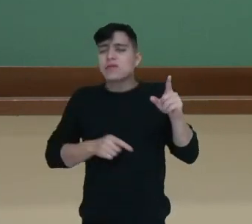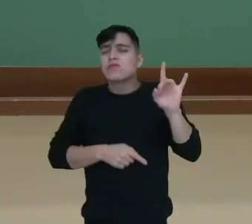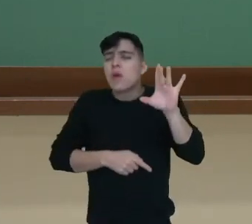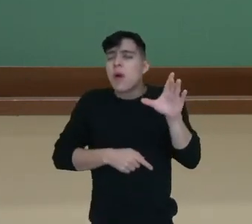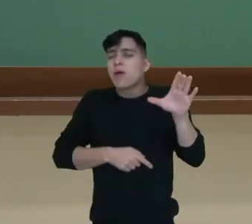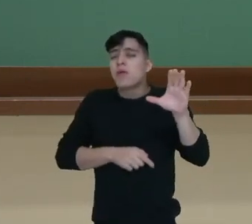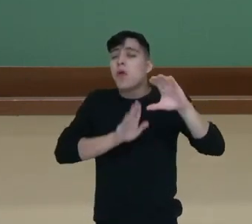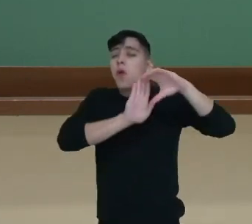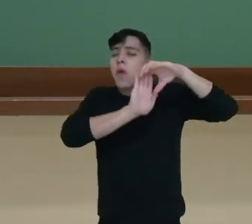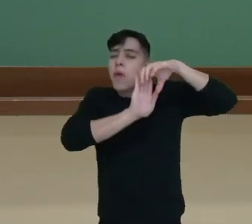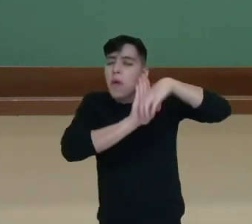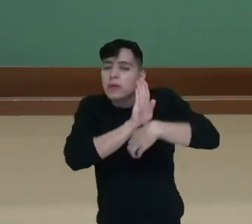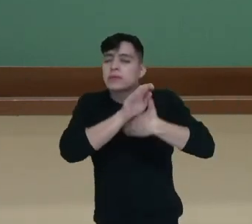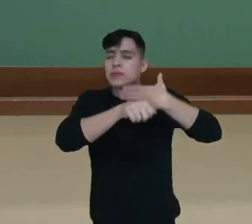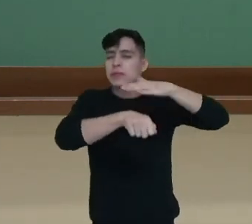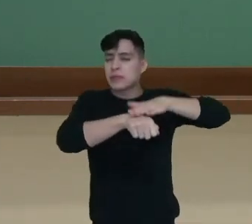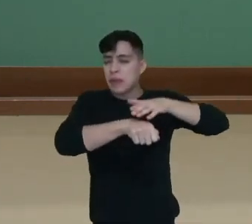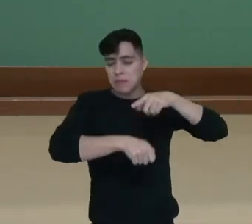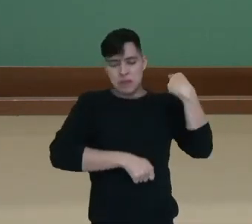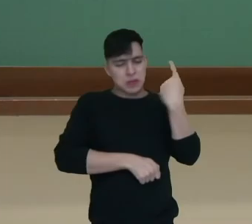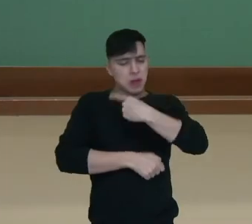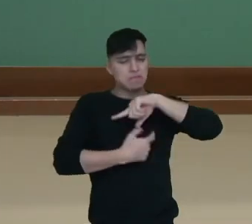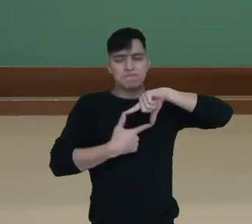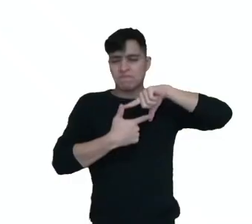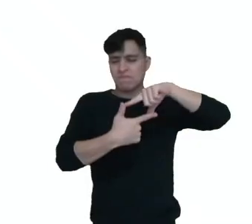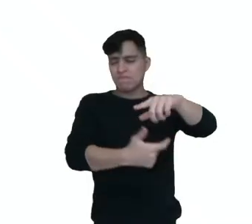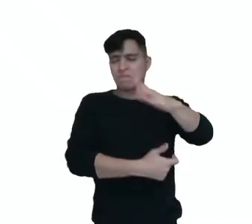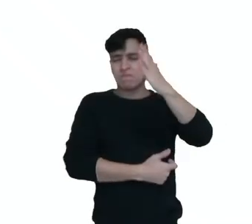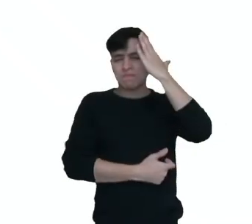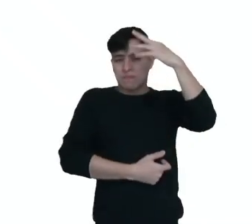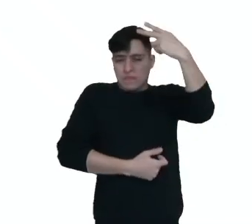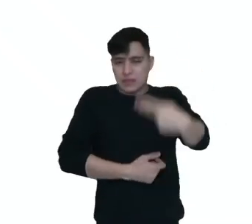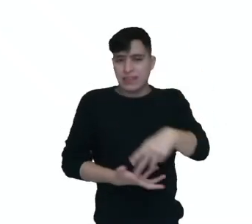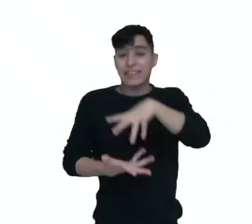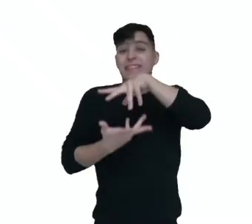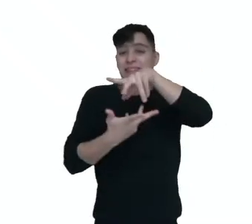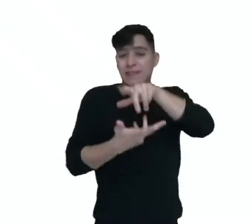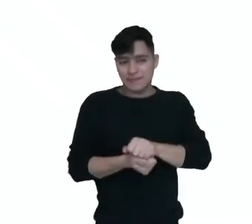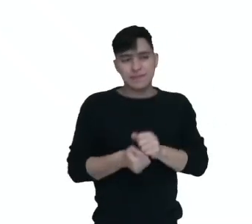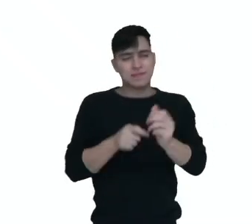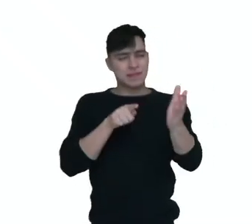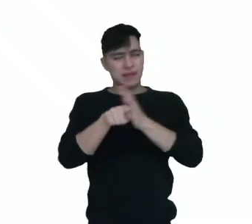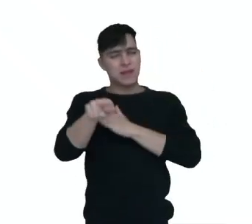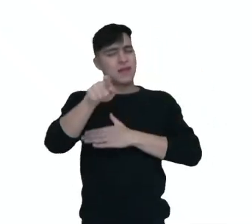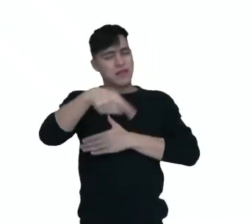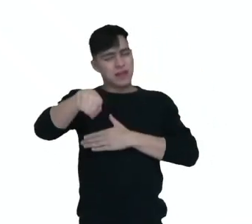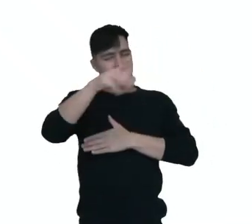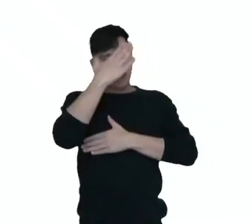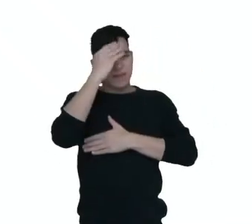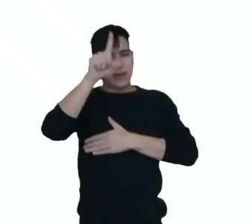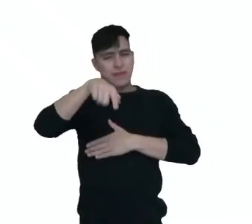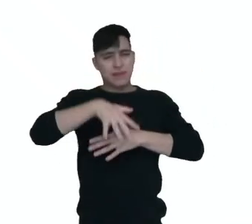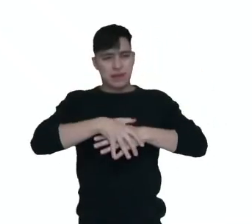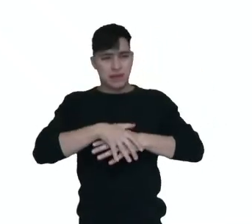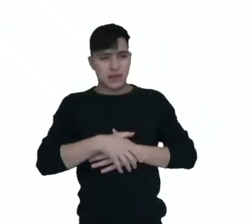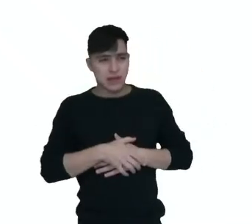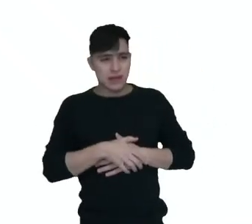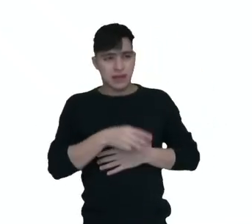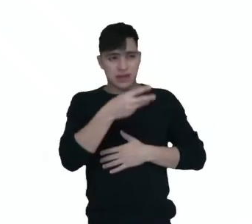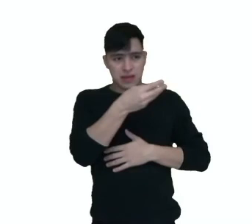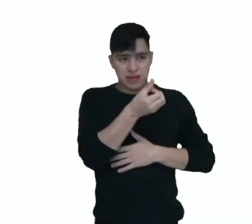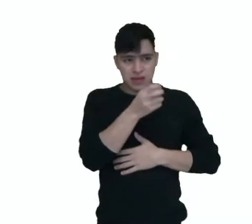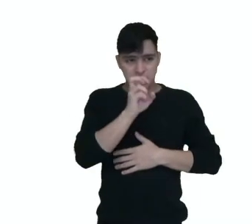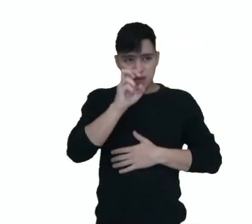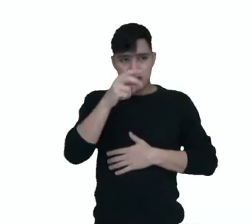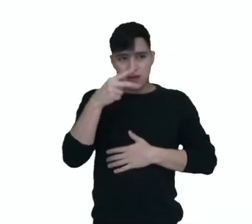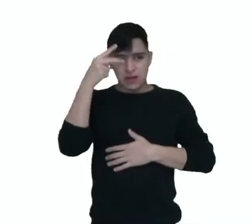gente tem ali o nosso padrão. Bem, mas respondendo a nossa pergunta agora, meus queridos, é matemática, né? Então, eu substituí